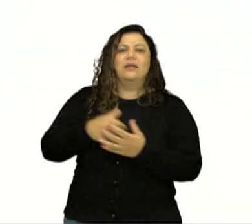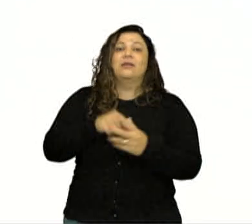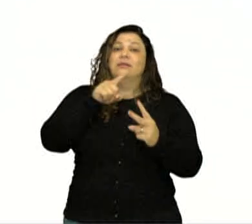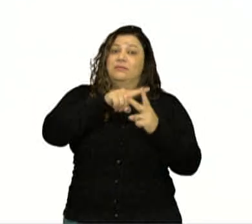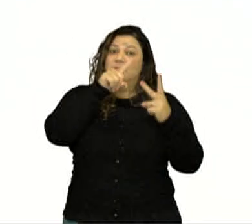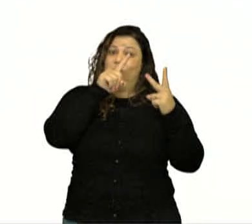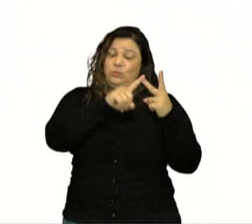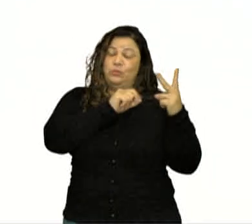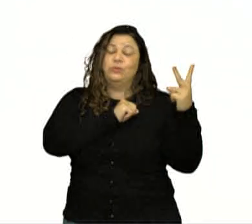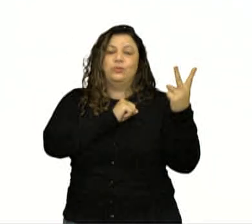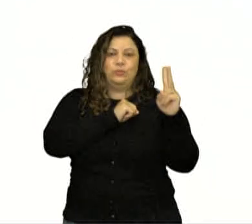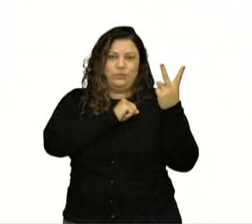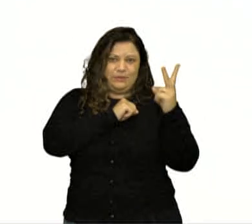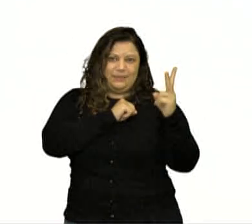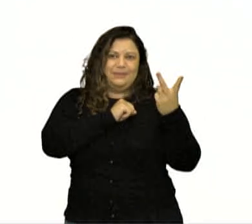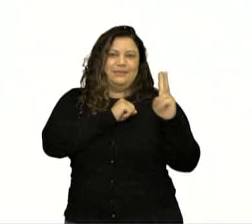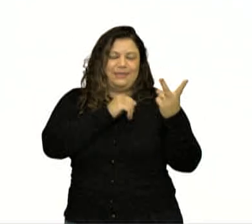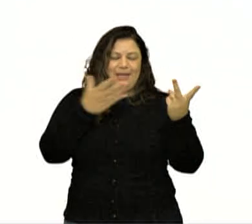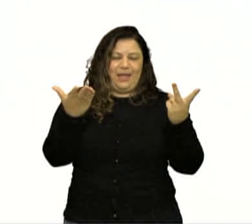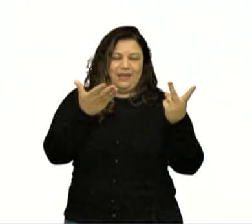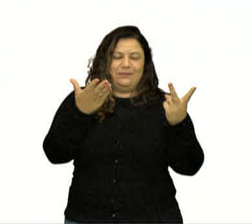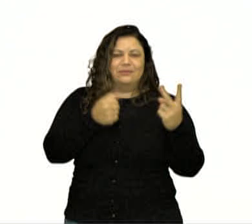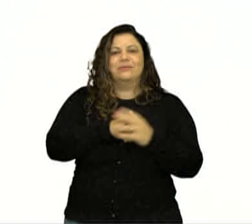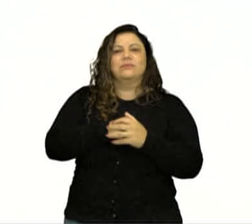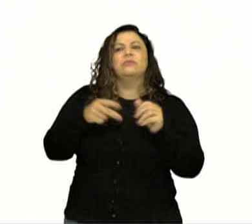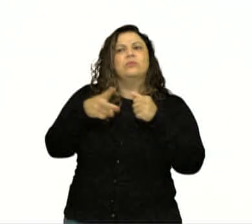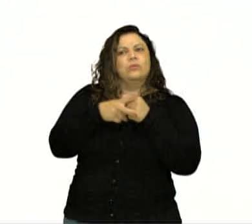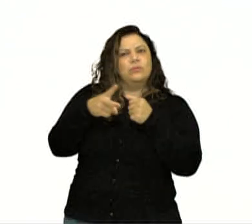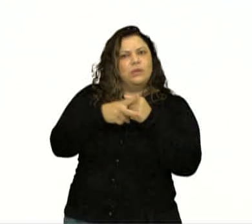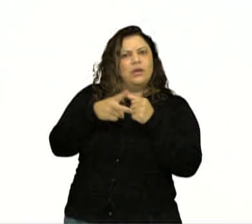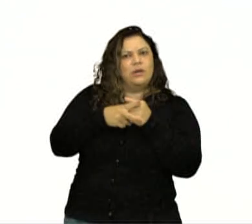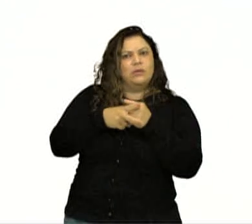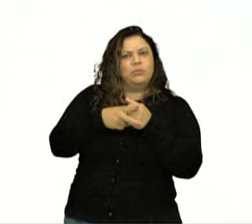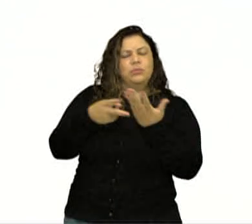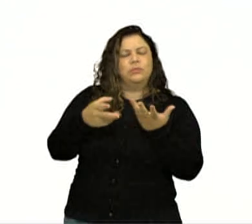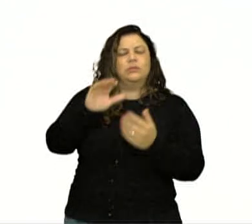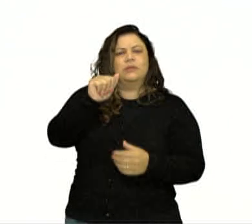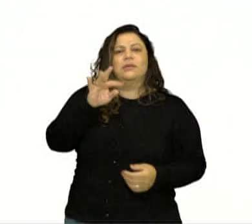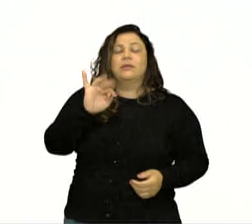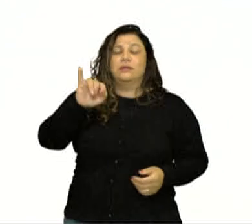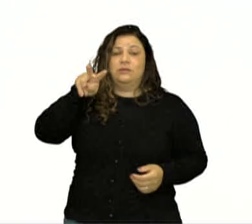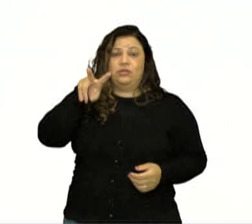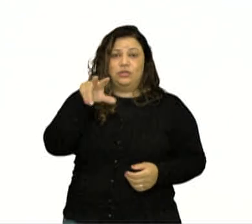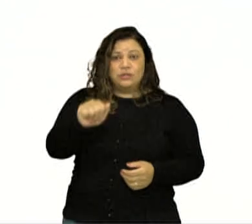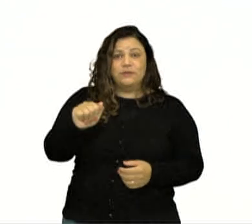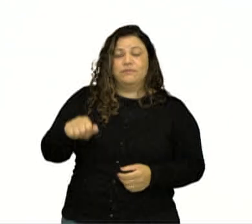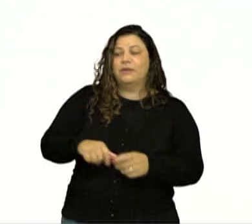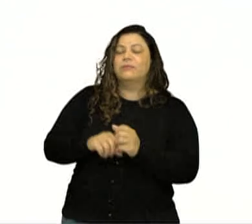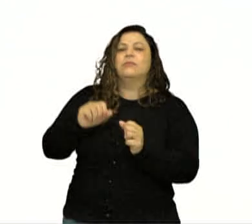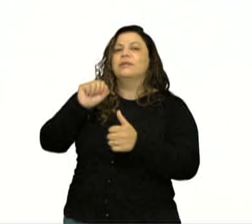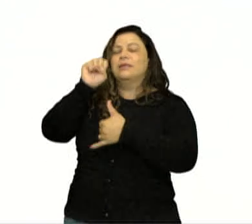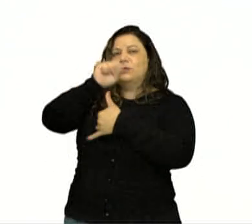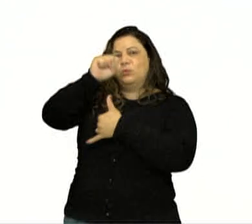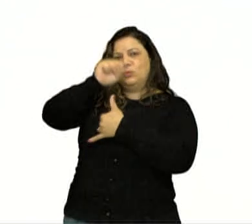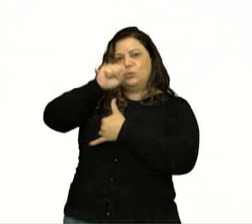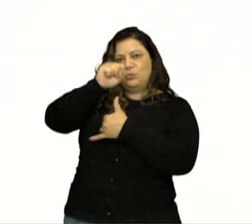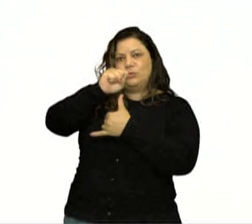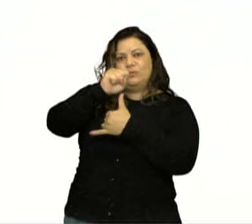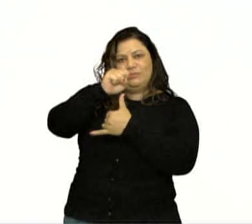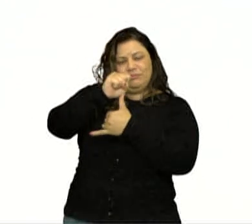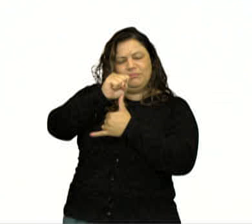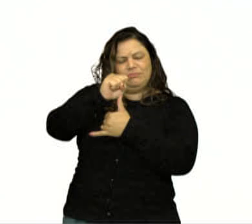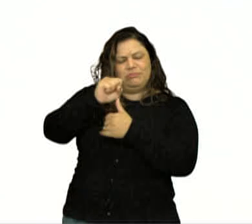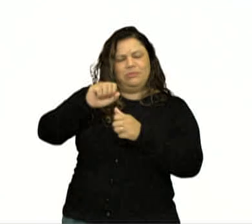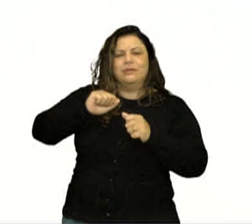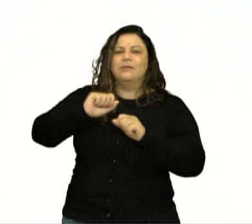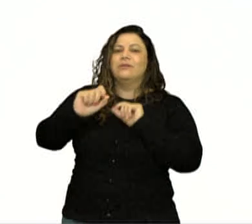dois casos aqui, que nós temos os verbos aqui, eles estão na voz ativa. O sujeito está praticando a ação. O